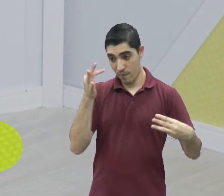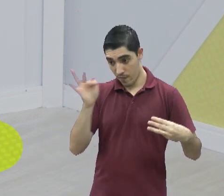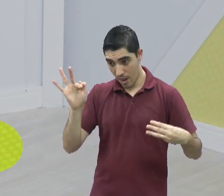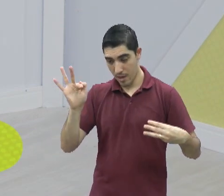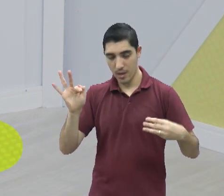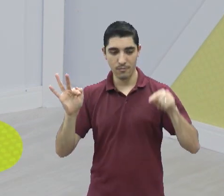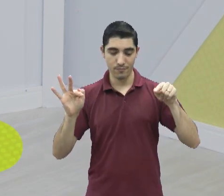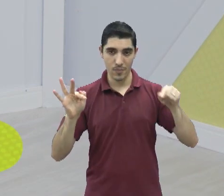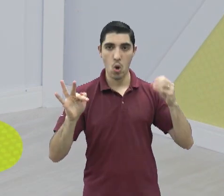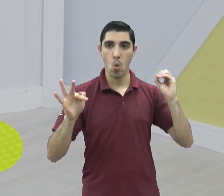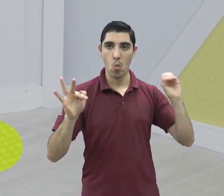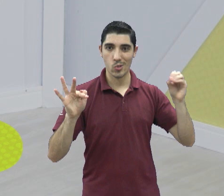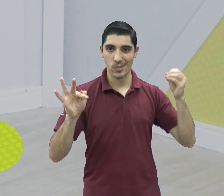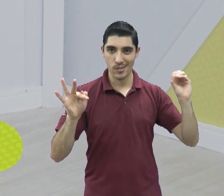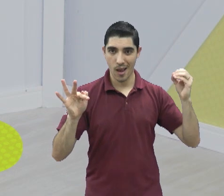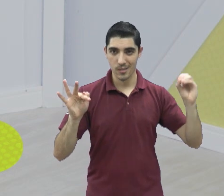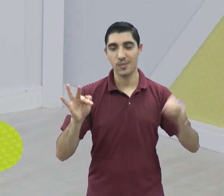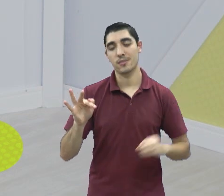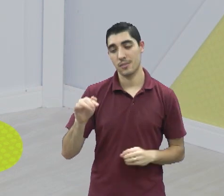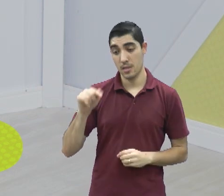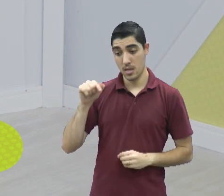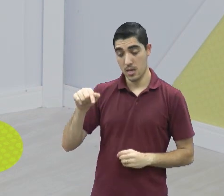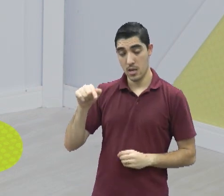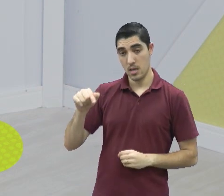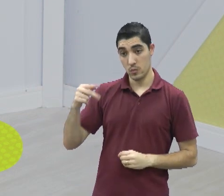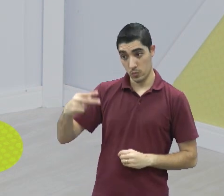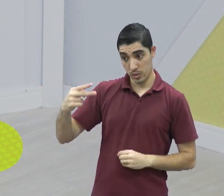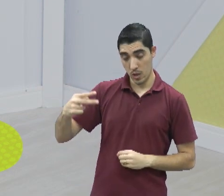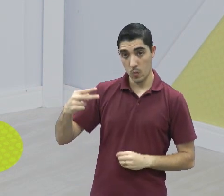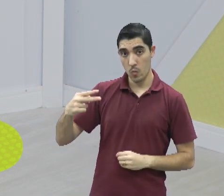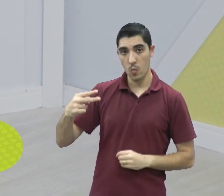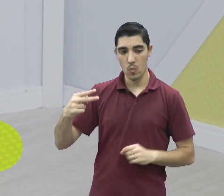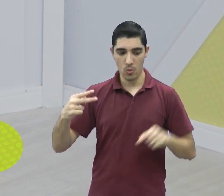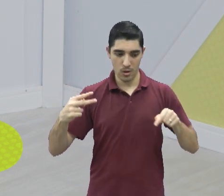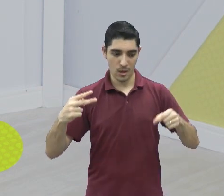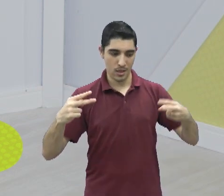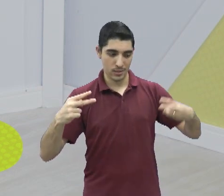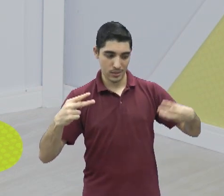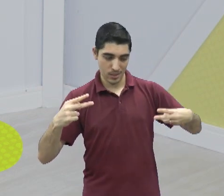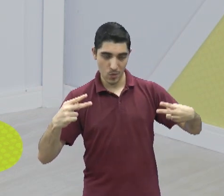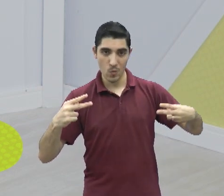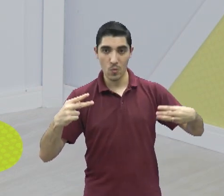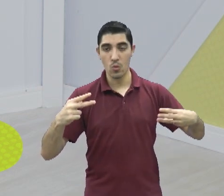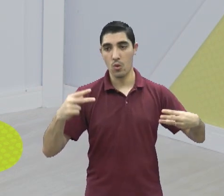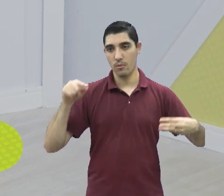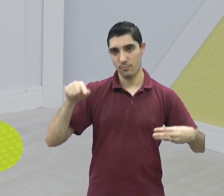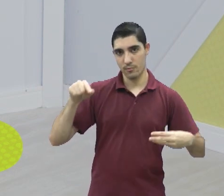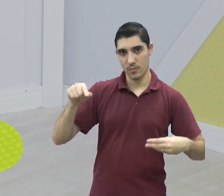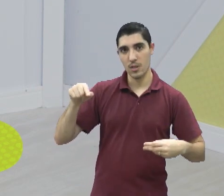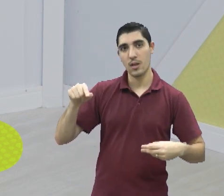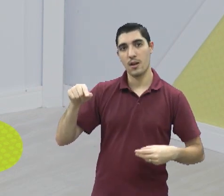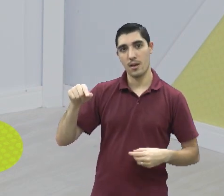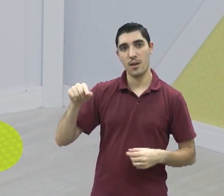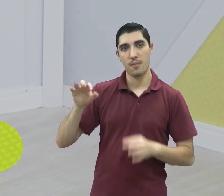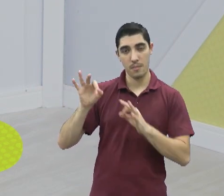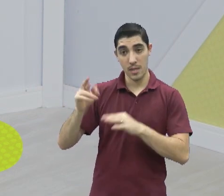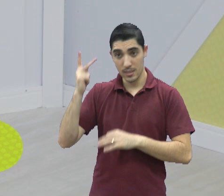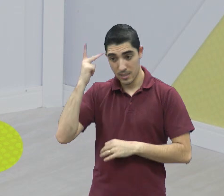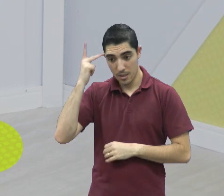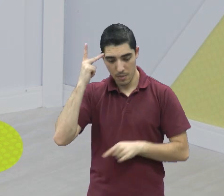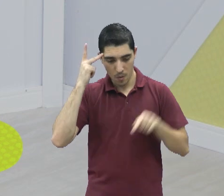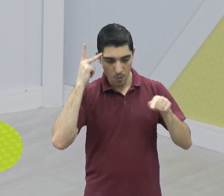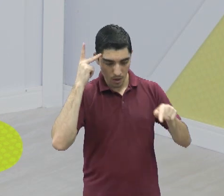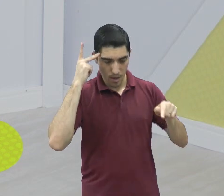o Osasco. O segundo do grupo A vai enfrentar o segundo do grupo B, que é o Bauru, portanto, um confronto São Paulo e